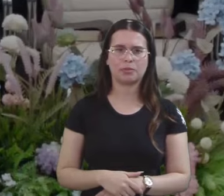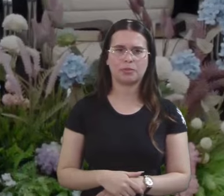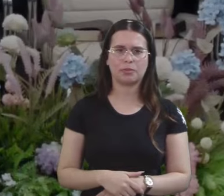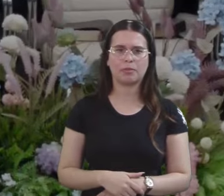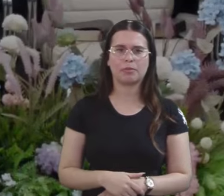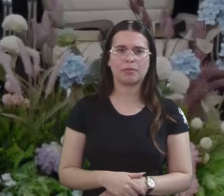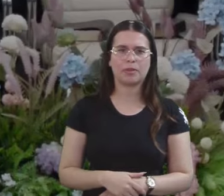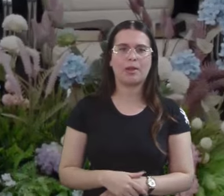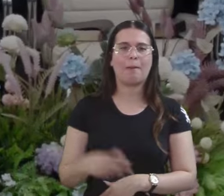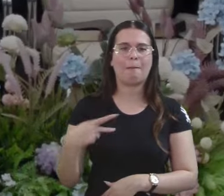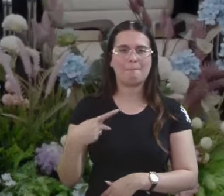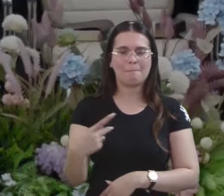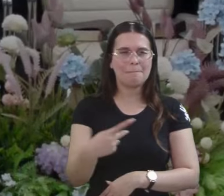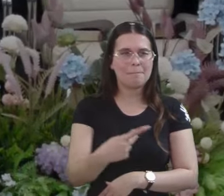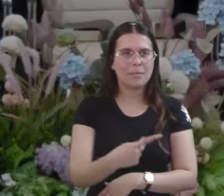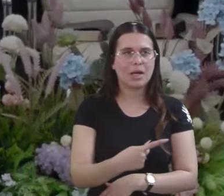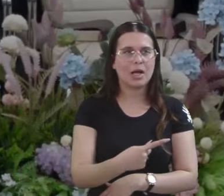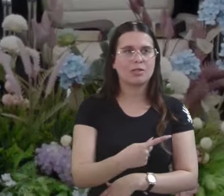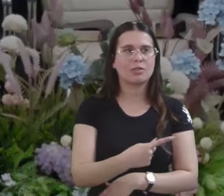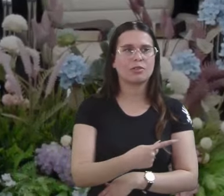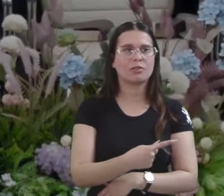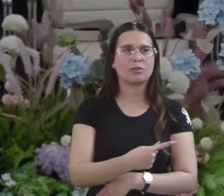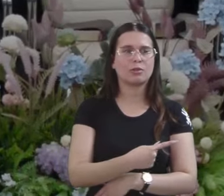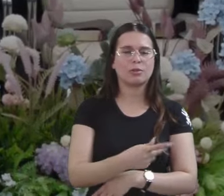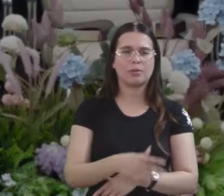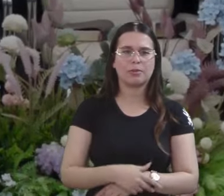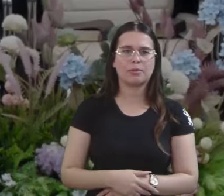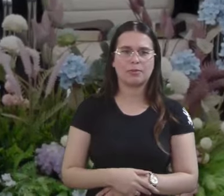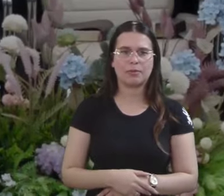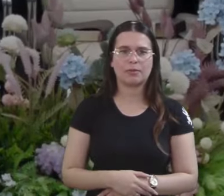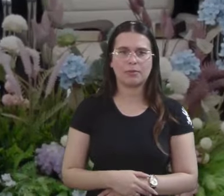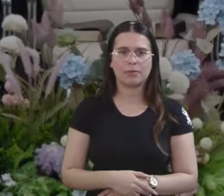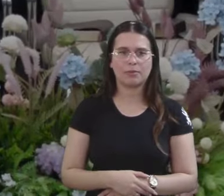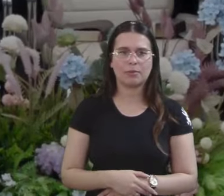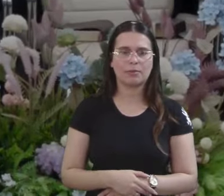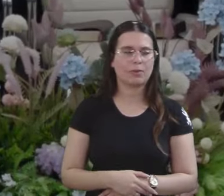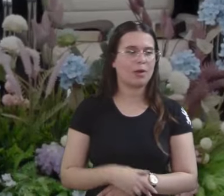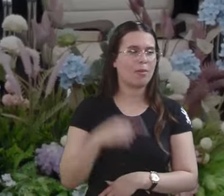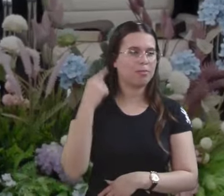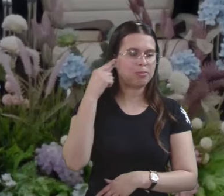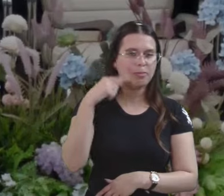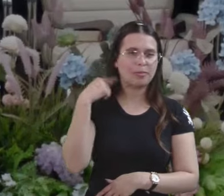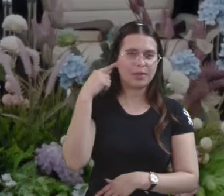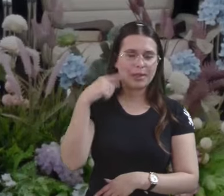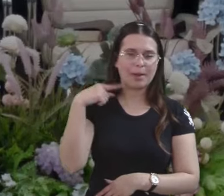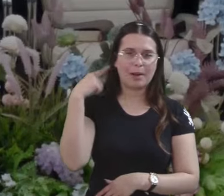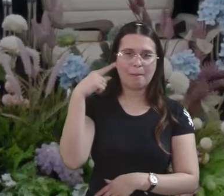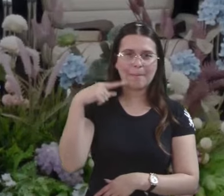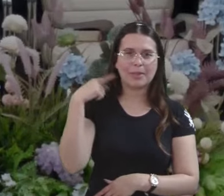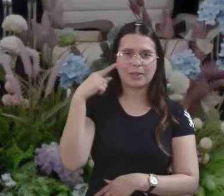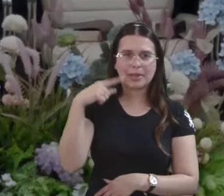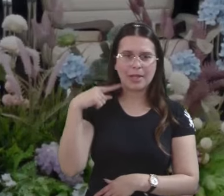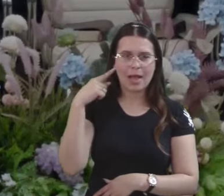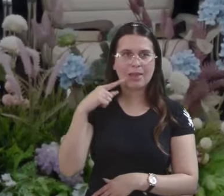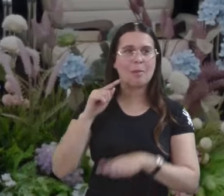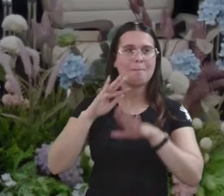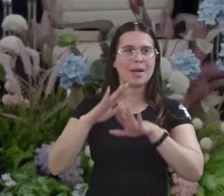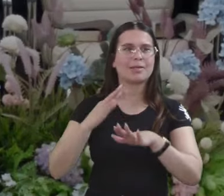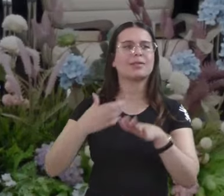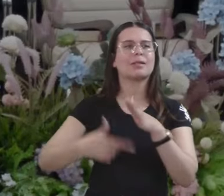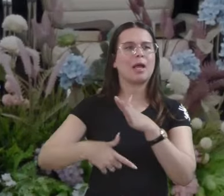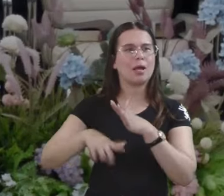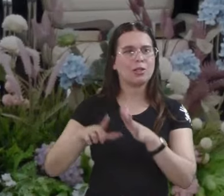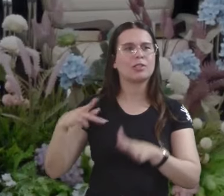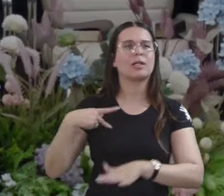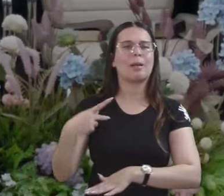deputado, ele é pastor mesmo. Pastor, chegou lá como voz de Deus para uma resposta que